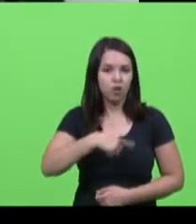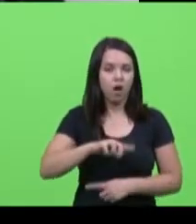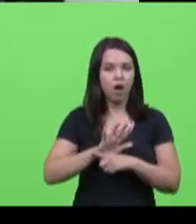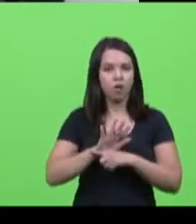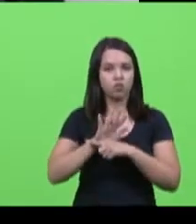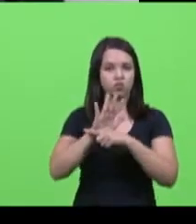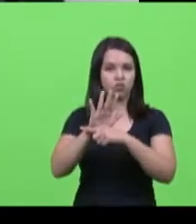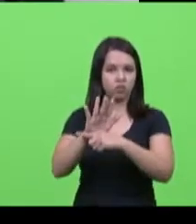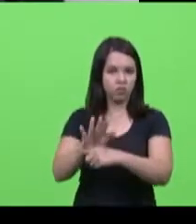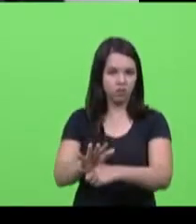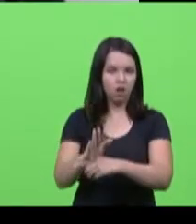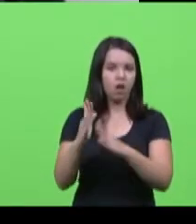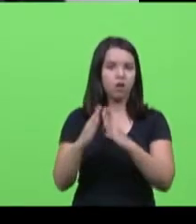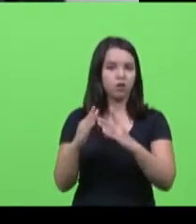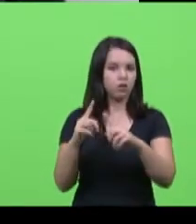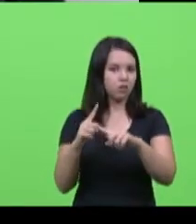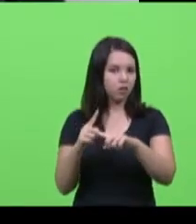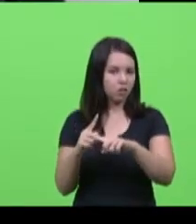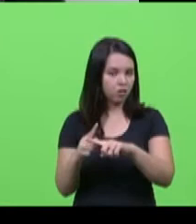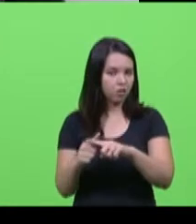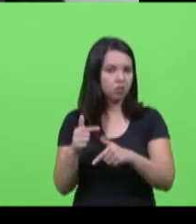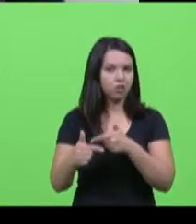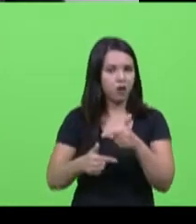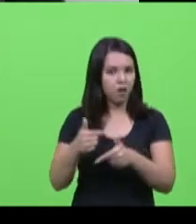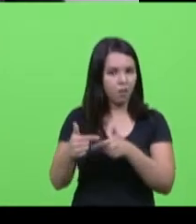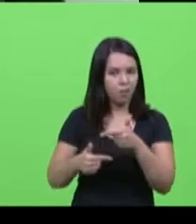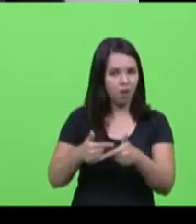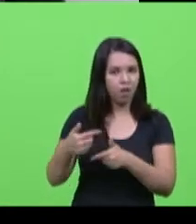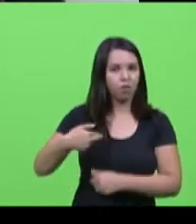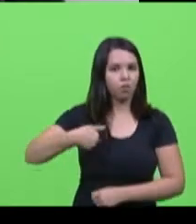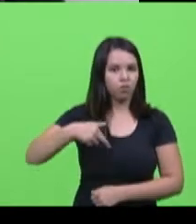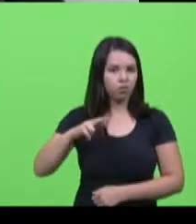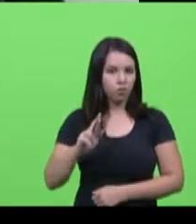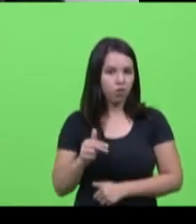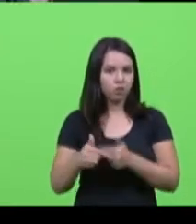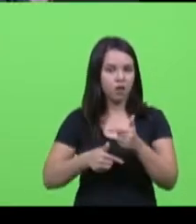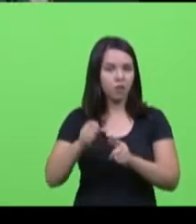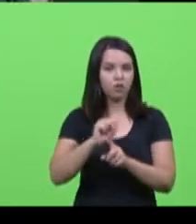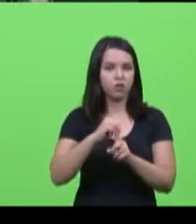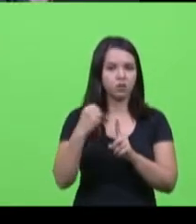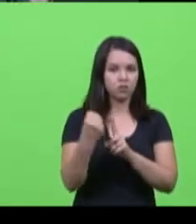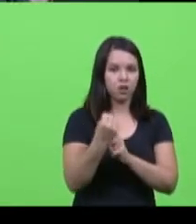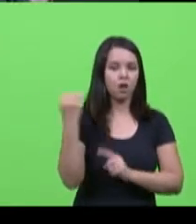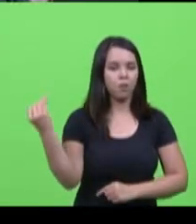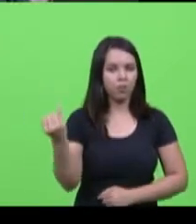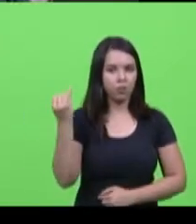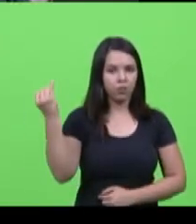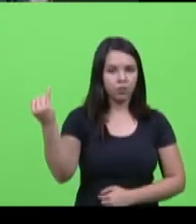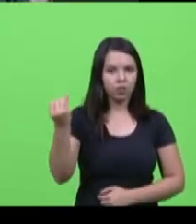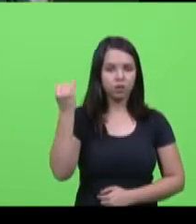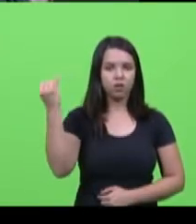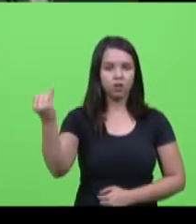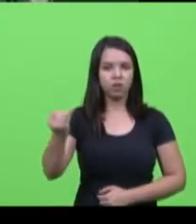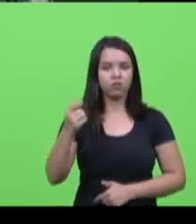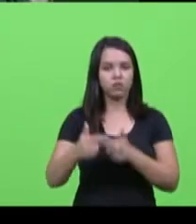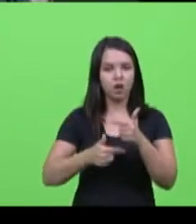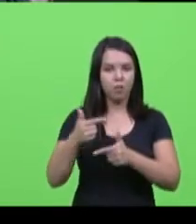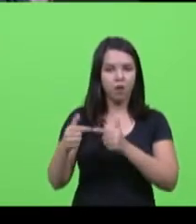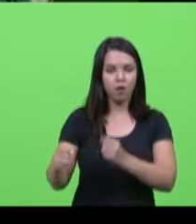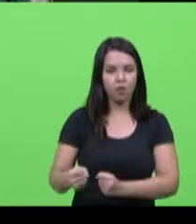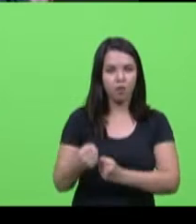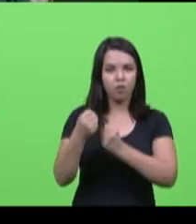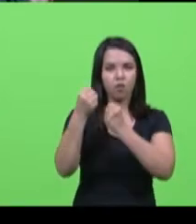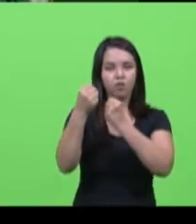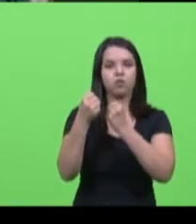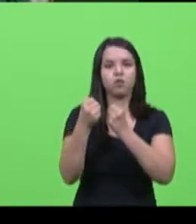igrejas, as atividades religiosas, fazem um trabalho social relevante, um trabalho de também fortalecimento da